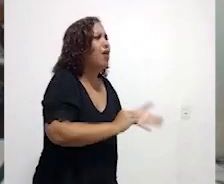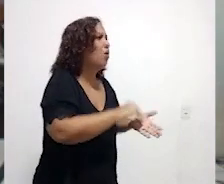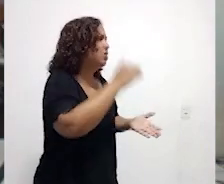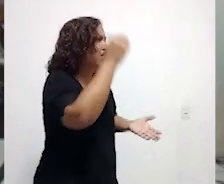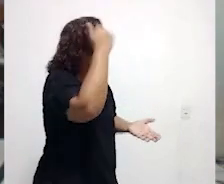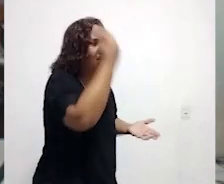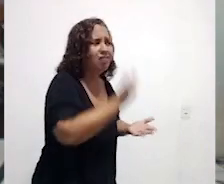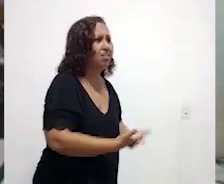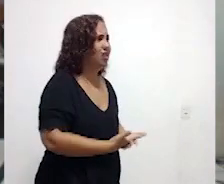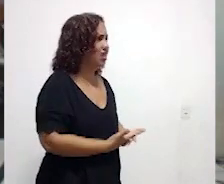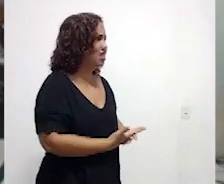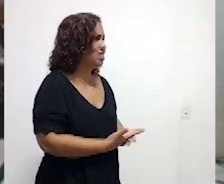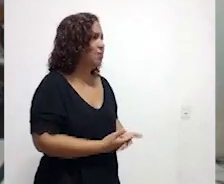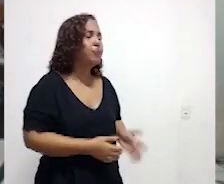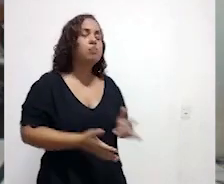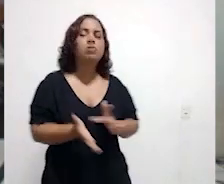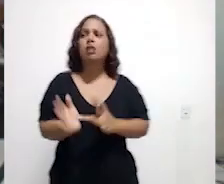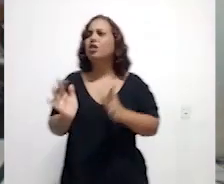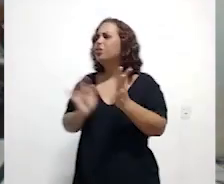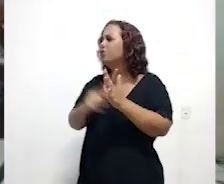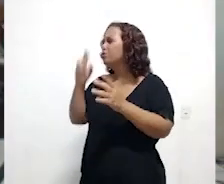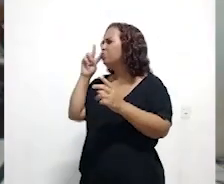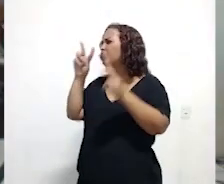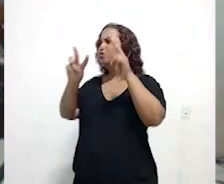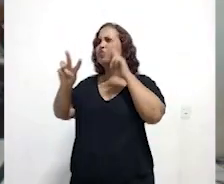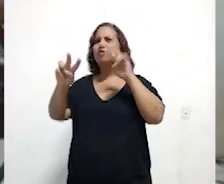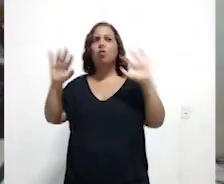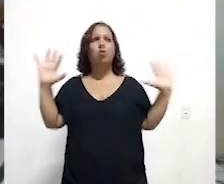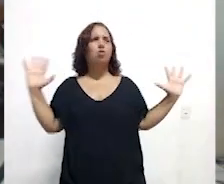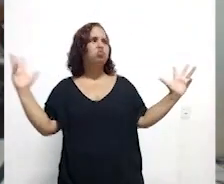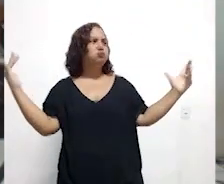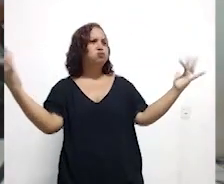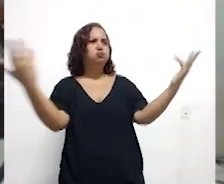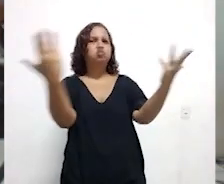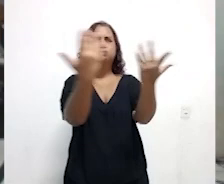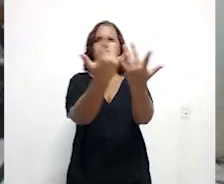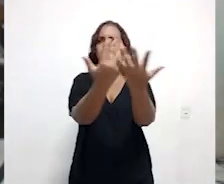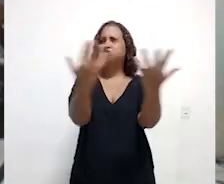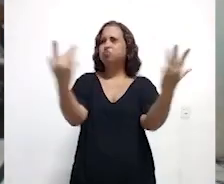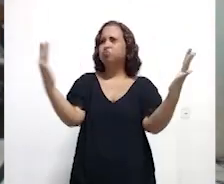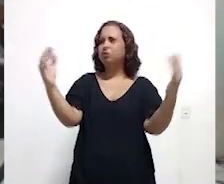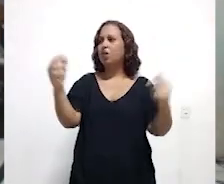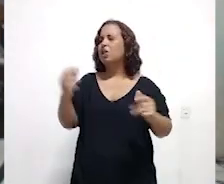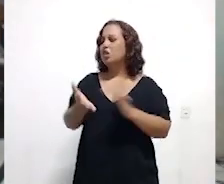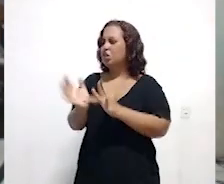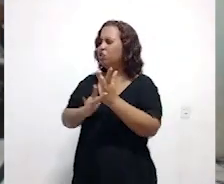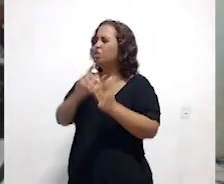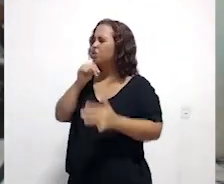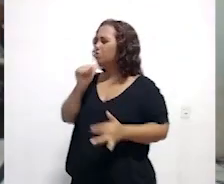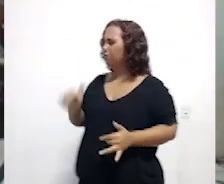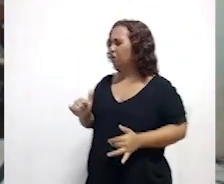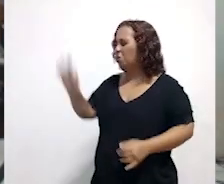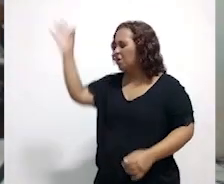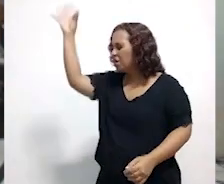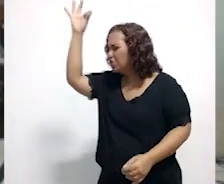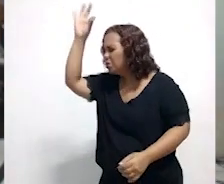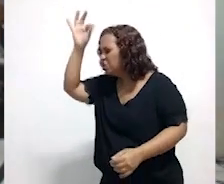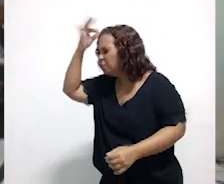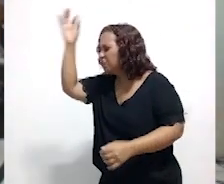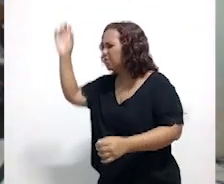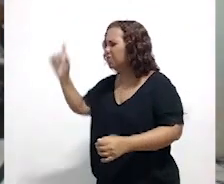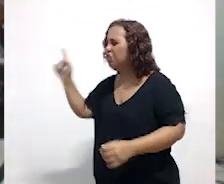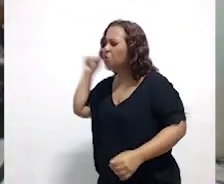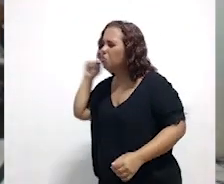que a multidão estava se ajuntando, repreendeu o espírito imundo, dizendo: Espírito mudo e surdo,